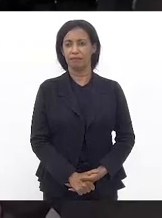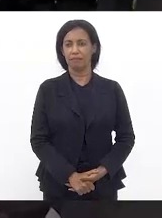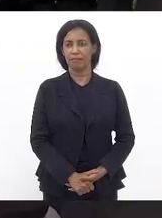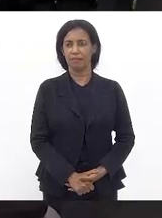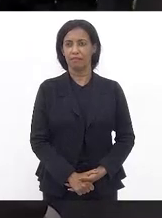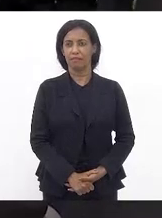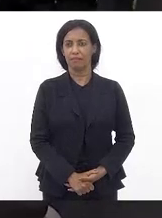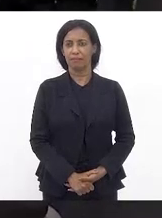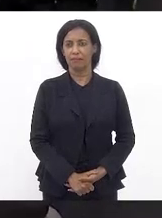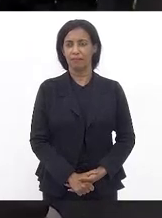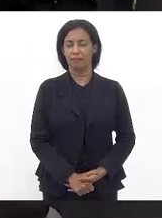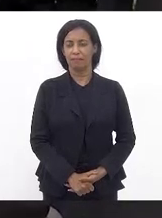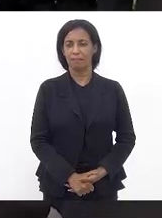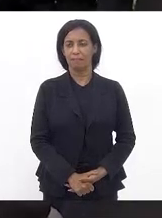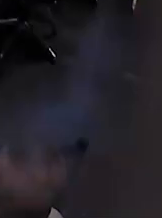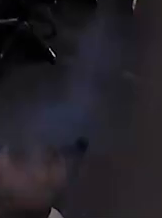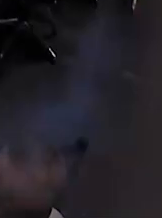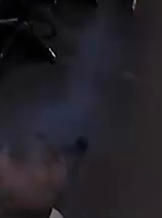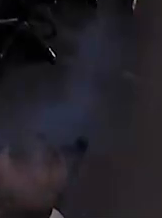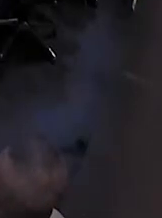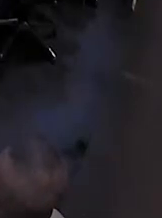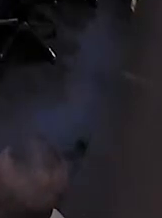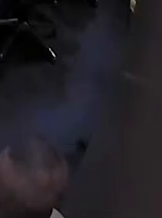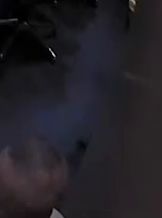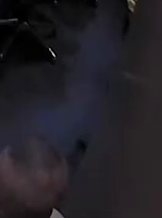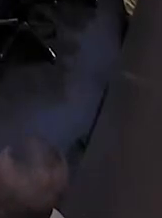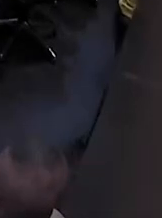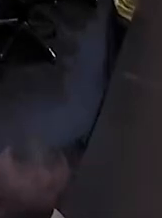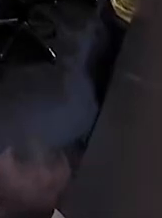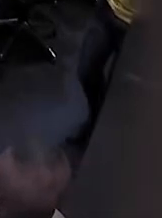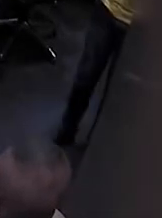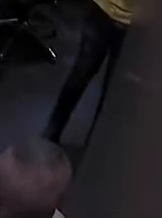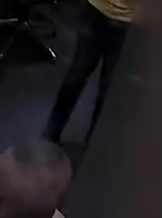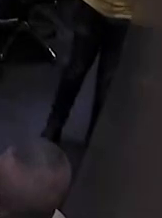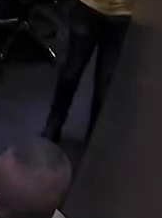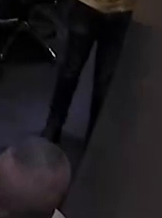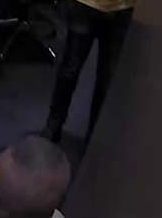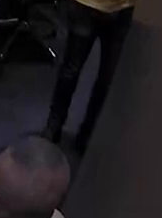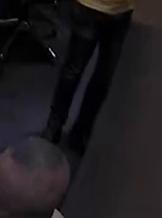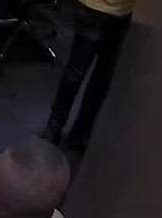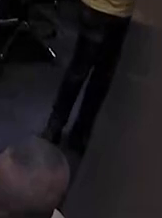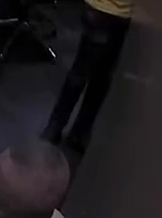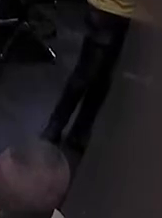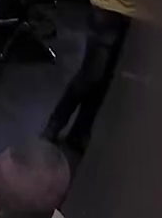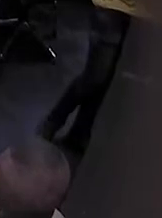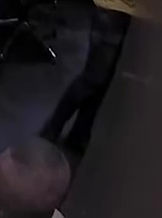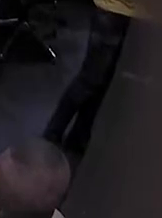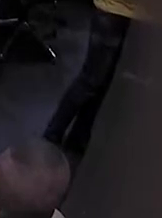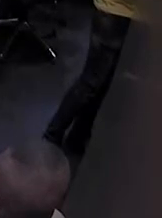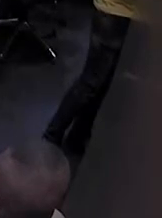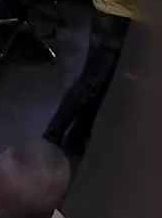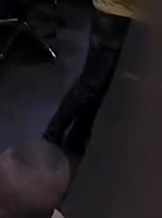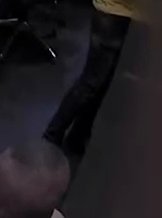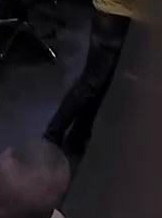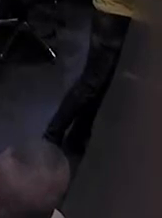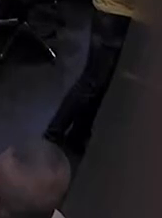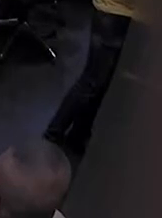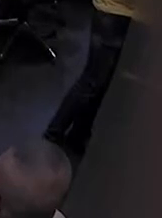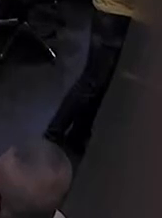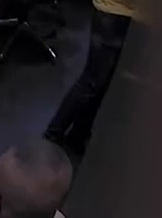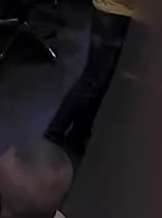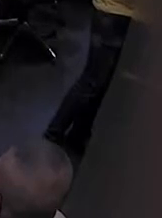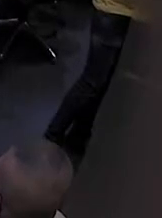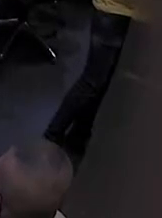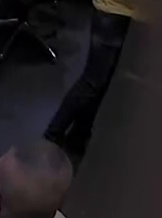difícil E aí eu não posso sentar aqui eu levanto e mandou Algum de vocês tentar que é ruim eu fazer isso em É